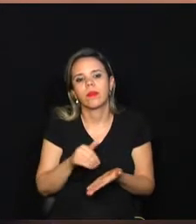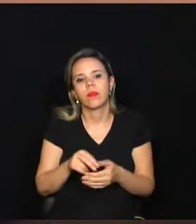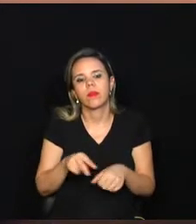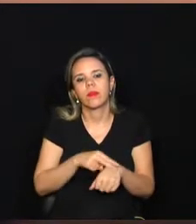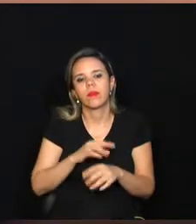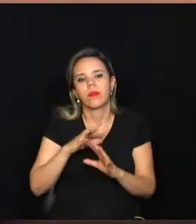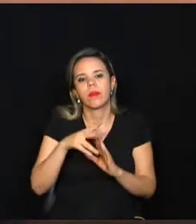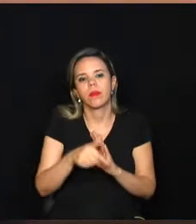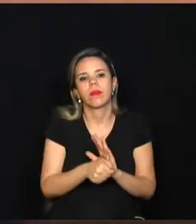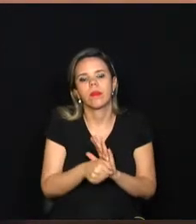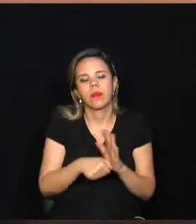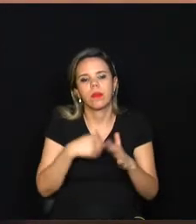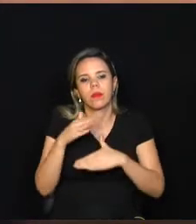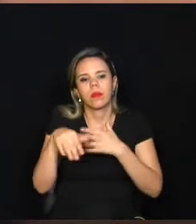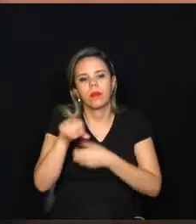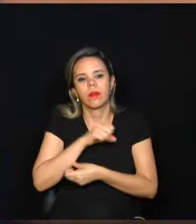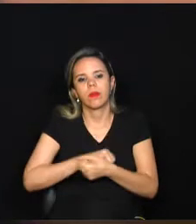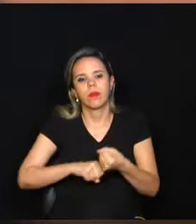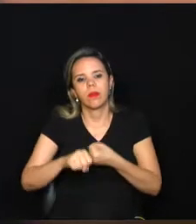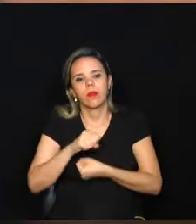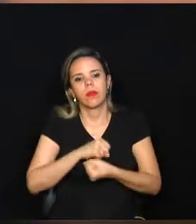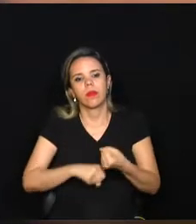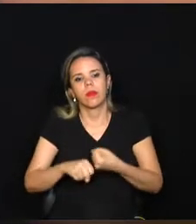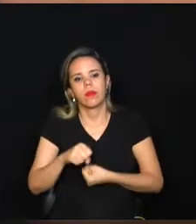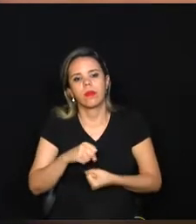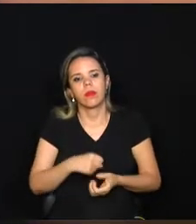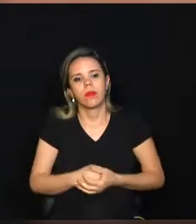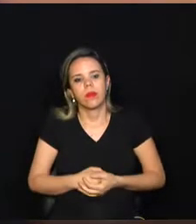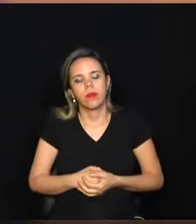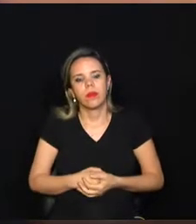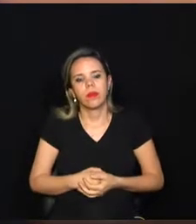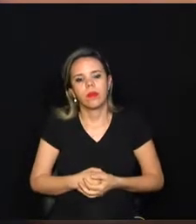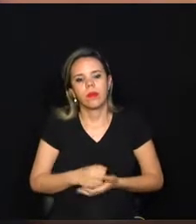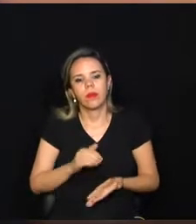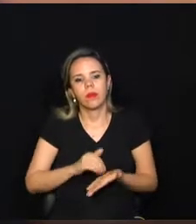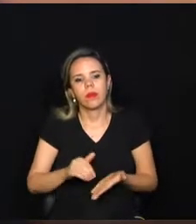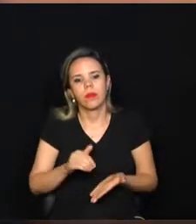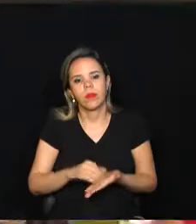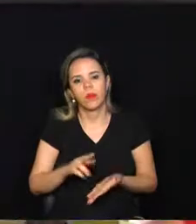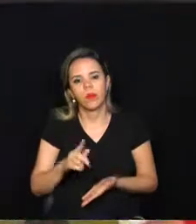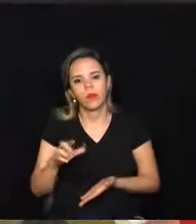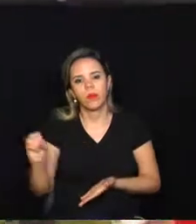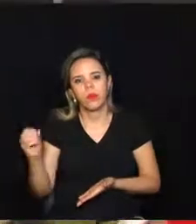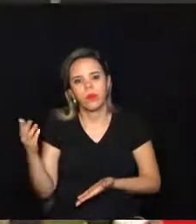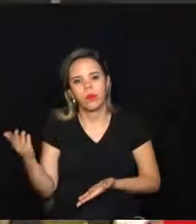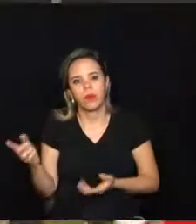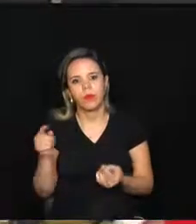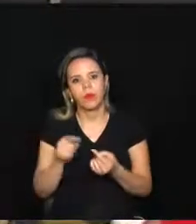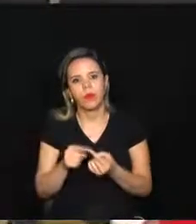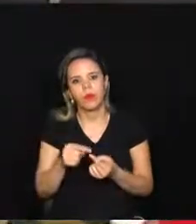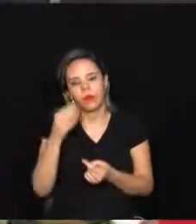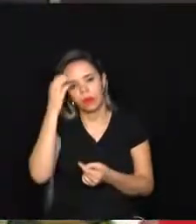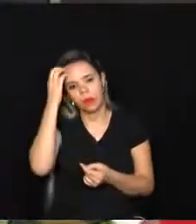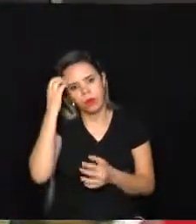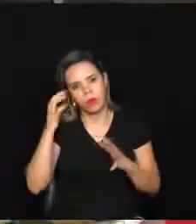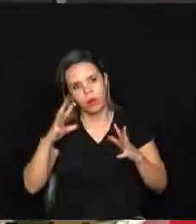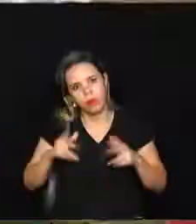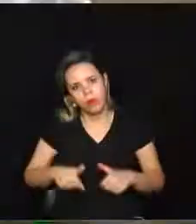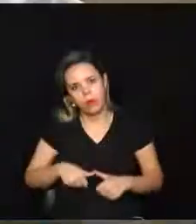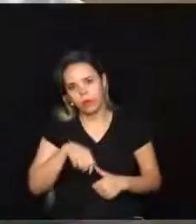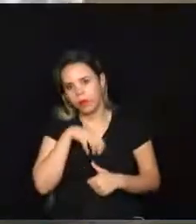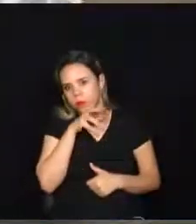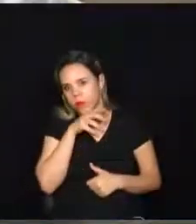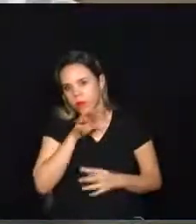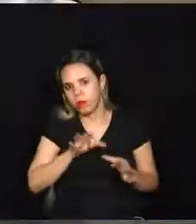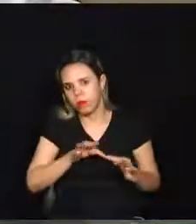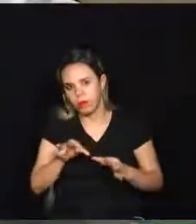Meio Ambiente e Desenvolvimento Sustentável, através do secretário Rogério Menezes. O objetivo é esterilizar cães e gatos.